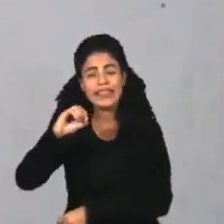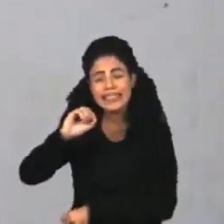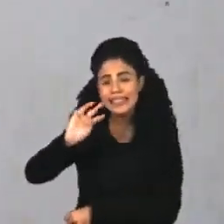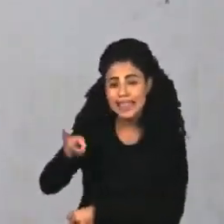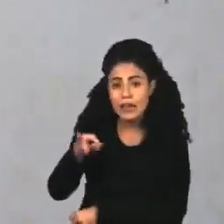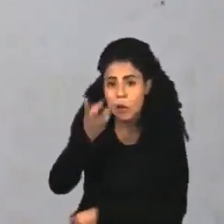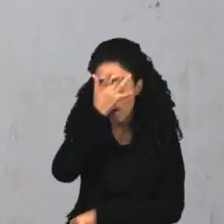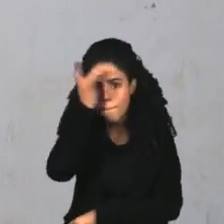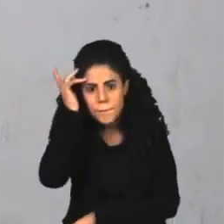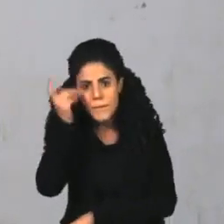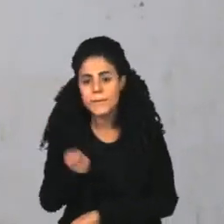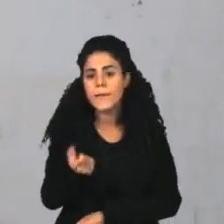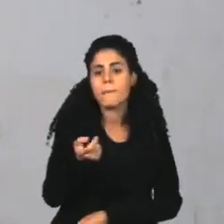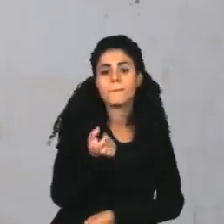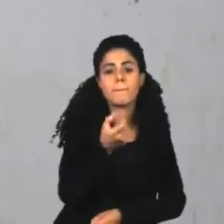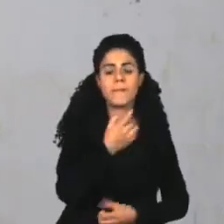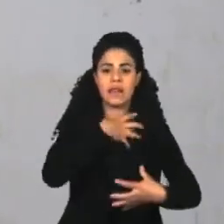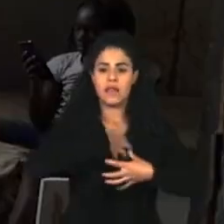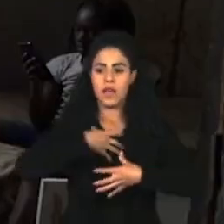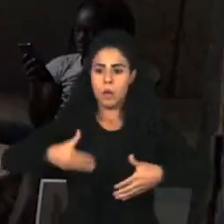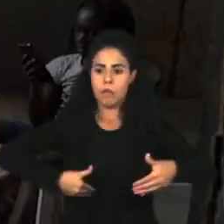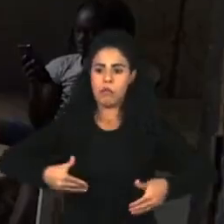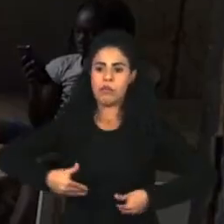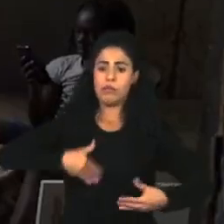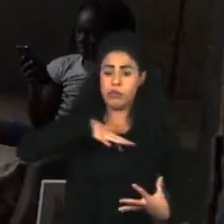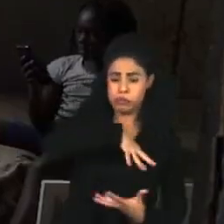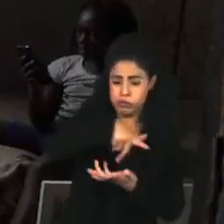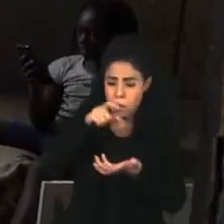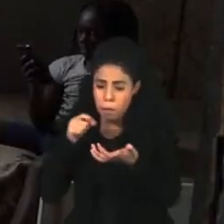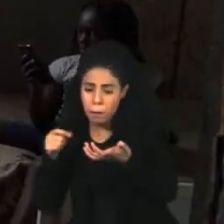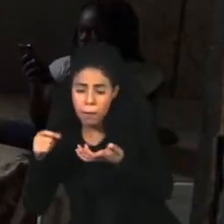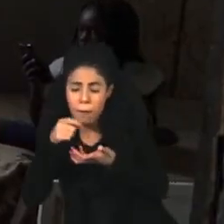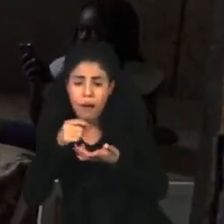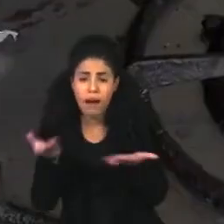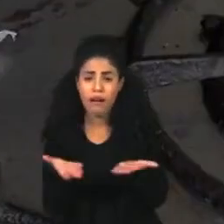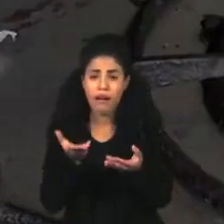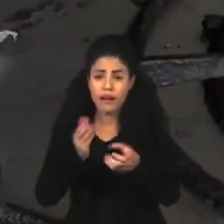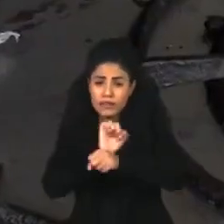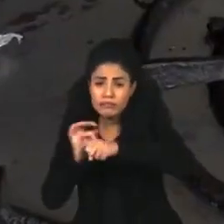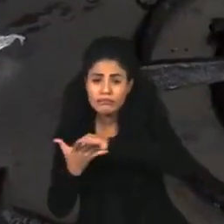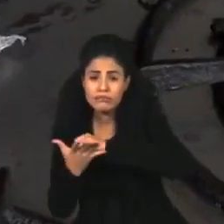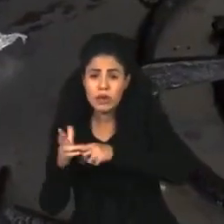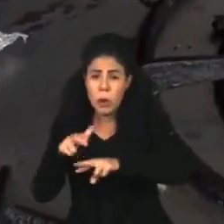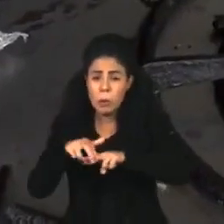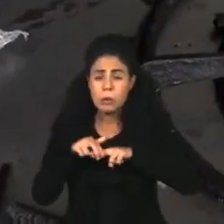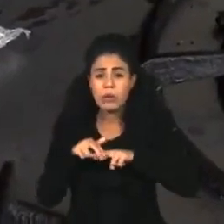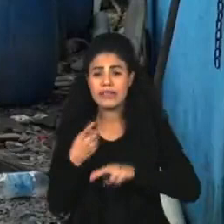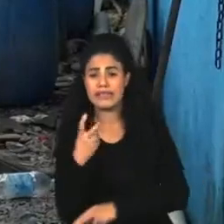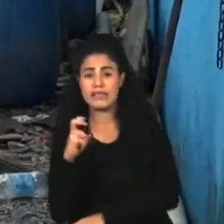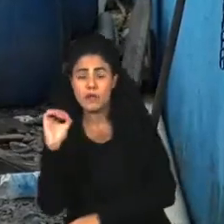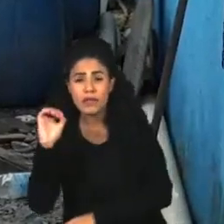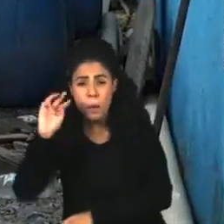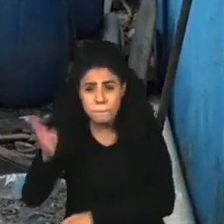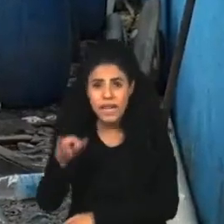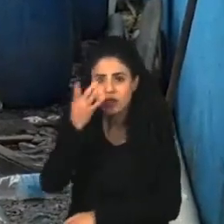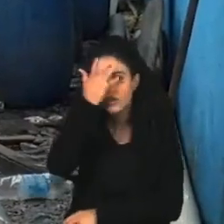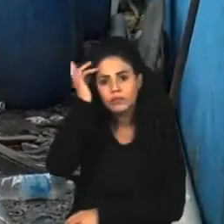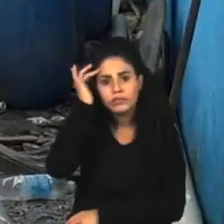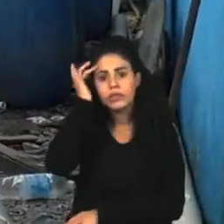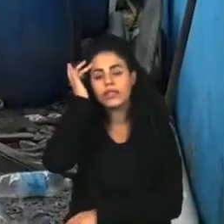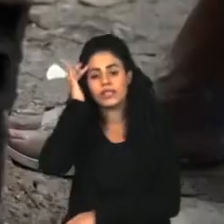milhões de pessoas foram afetadas pela fome. Só durante a pandemia, 150 milhões entraram